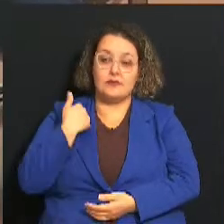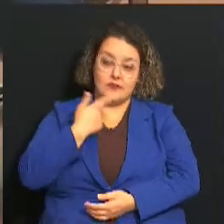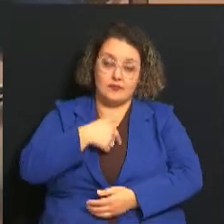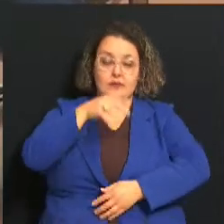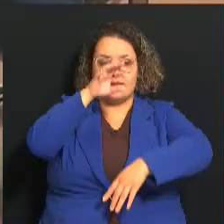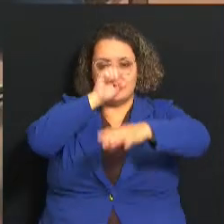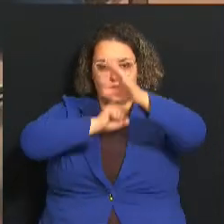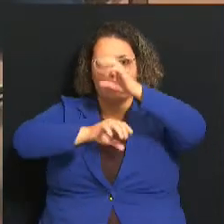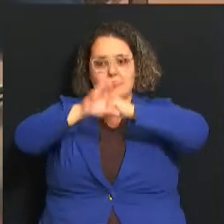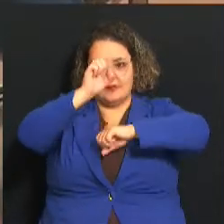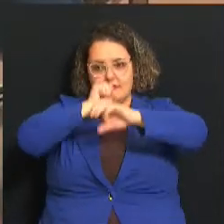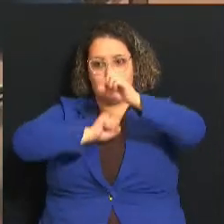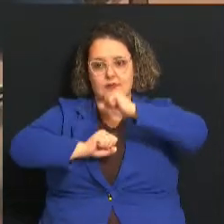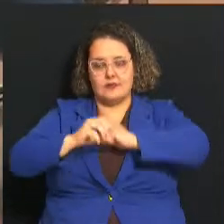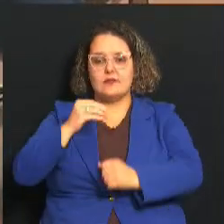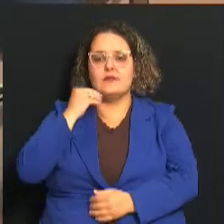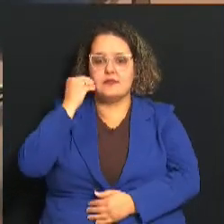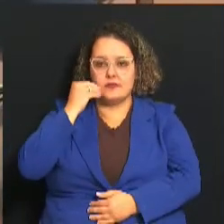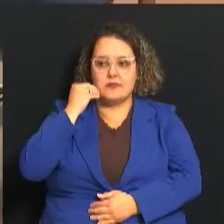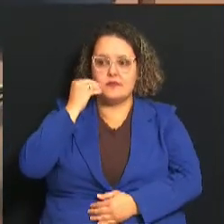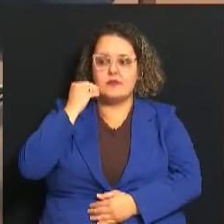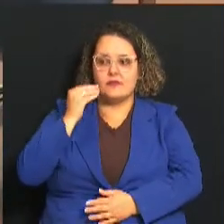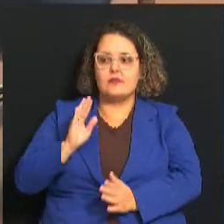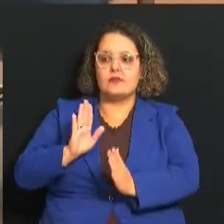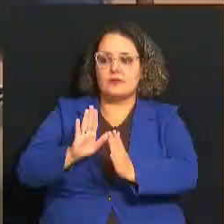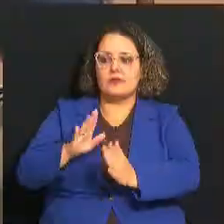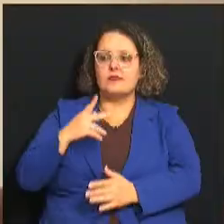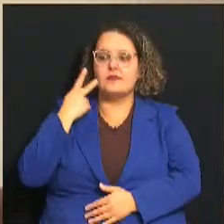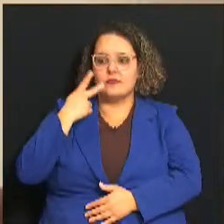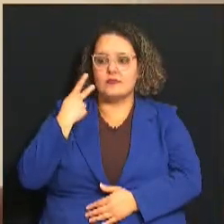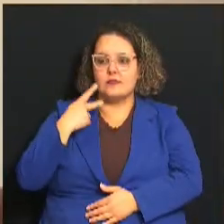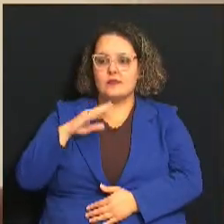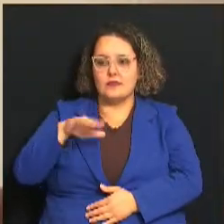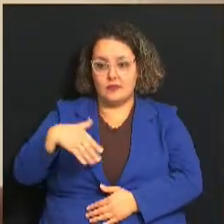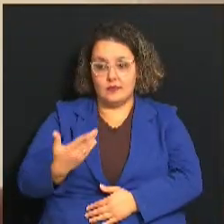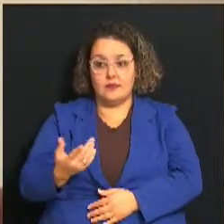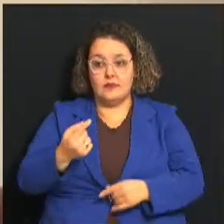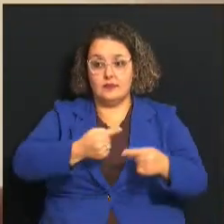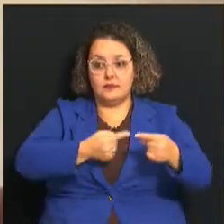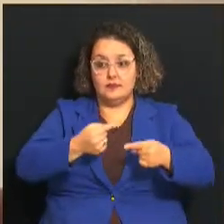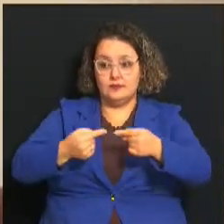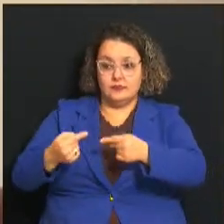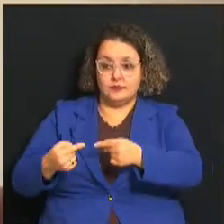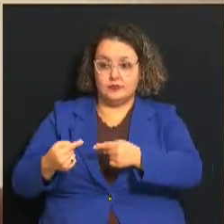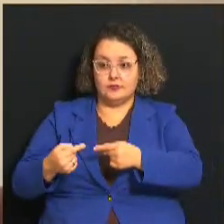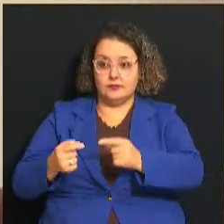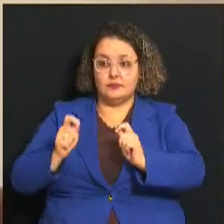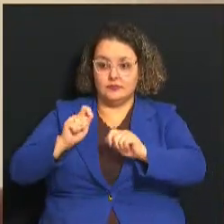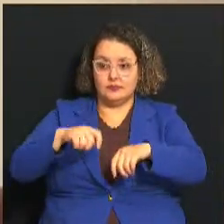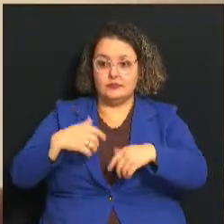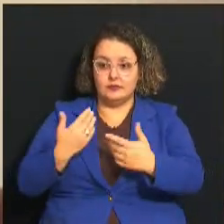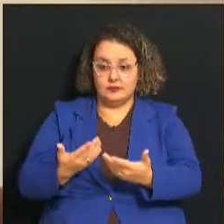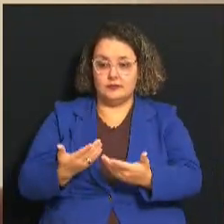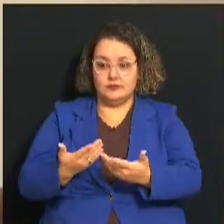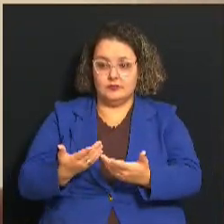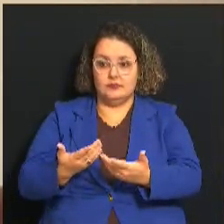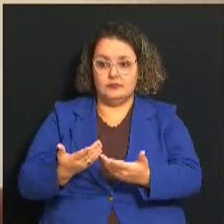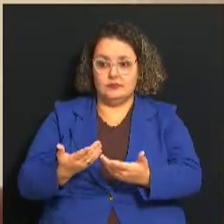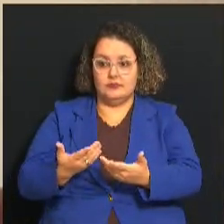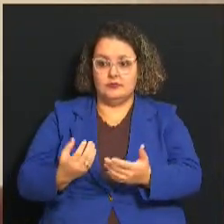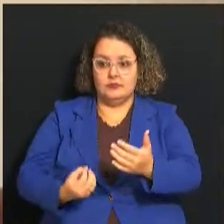ainda essa experiência das frentes parlamentares, mas quando nós debatemos a possibilidade da casa criar